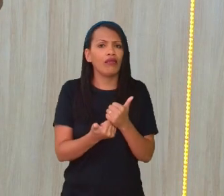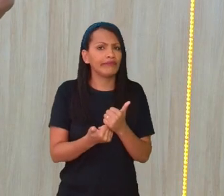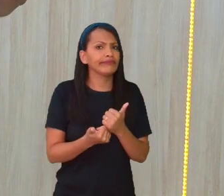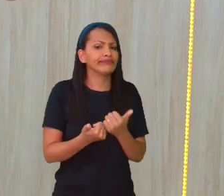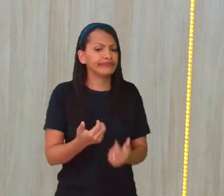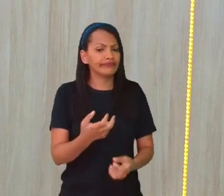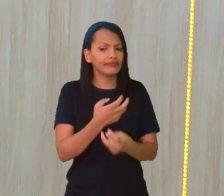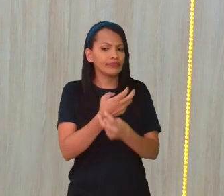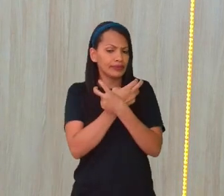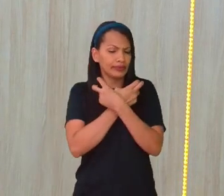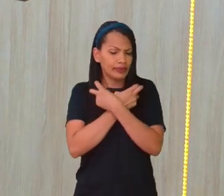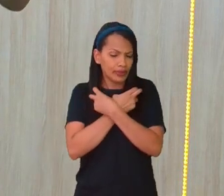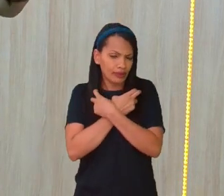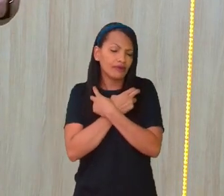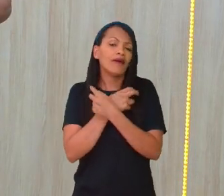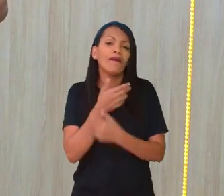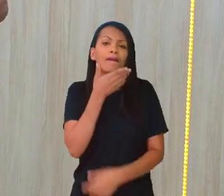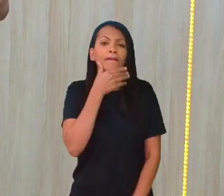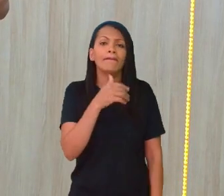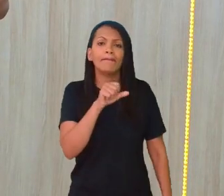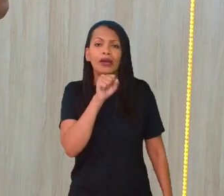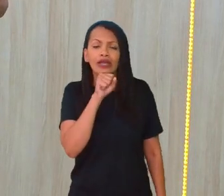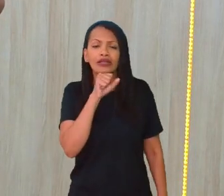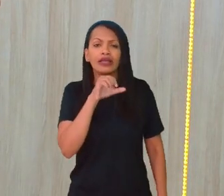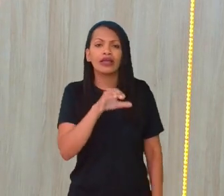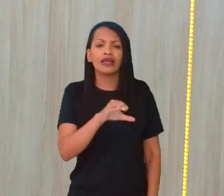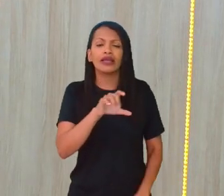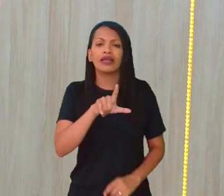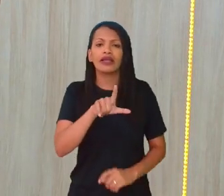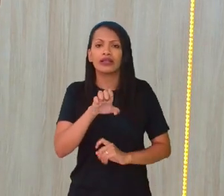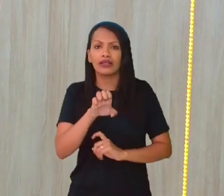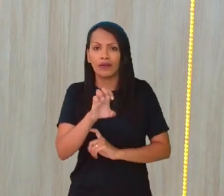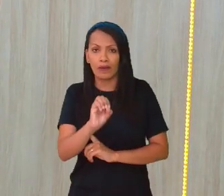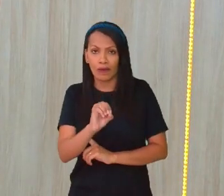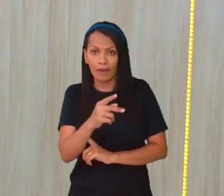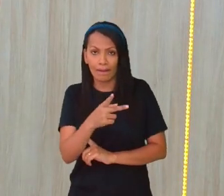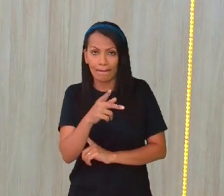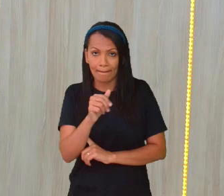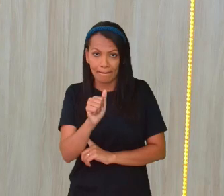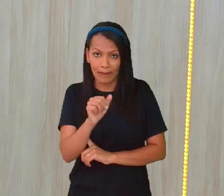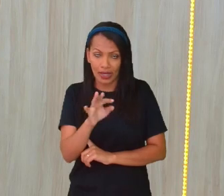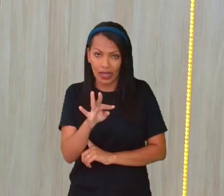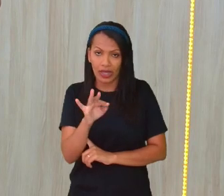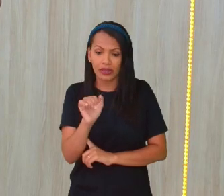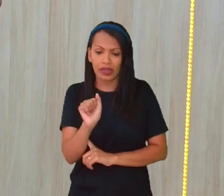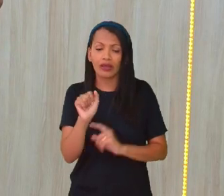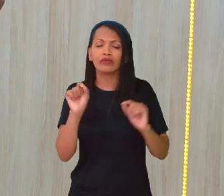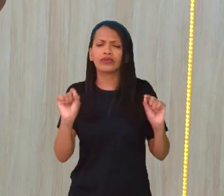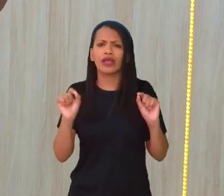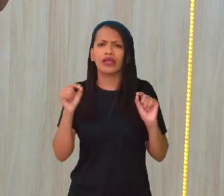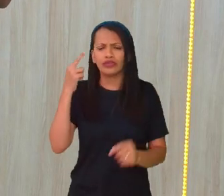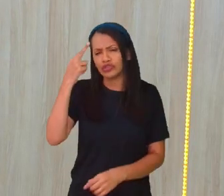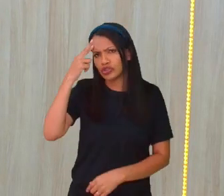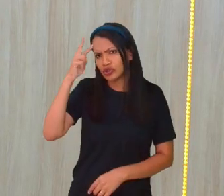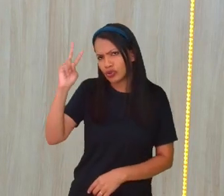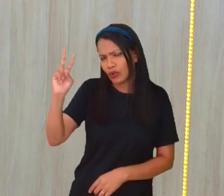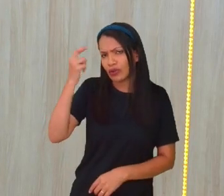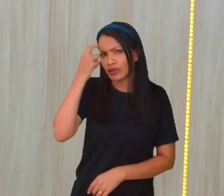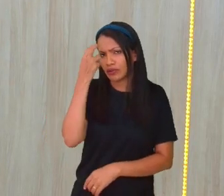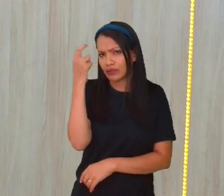só, o farol de Alexandria. Então, momentos da história de cultura que